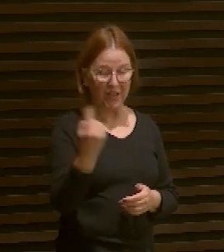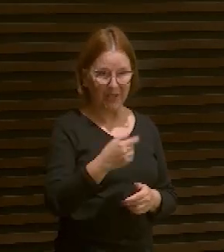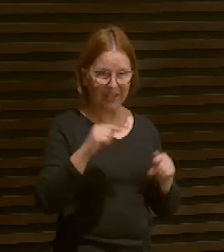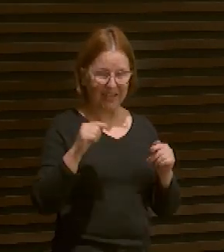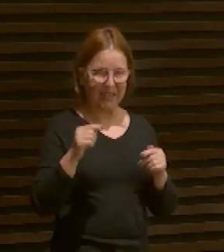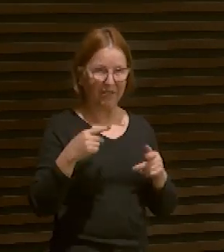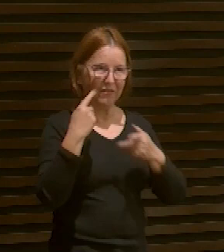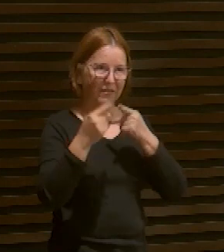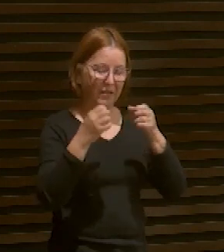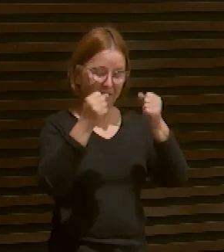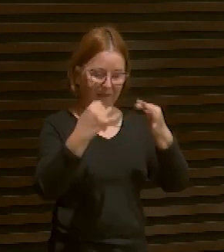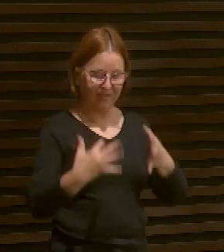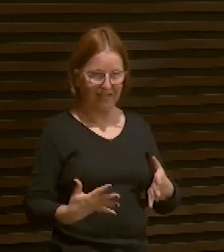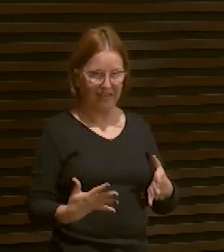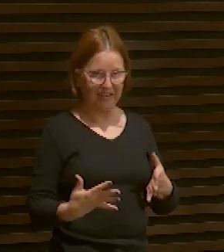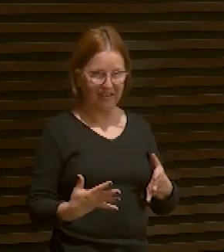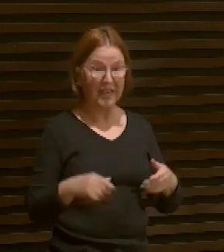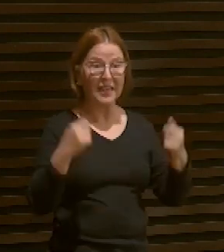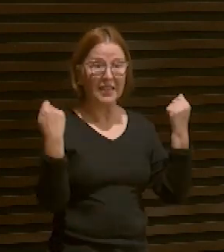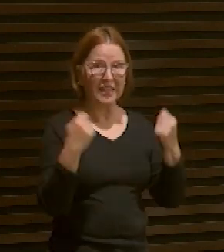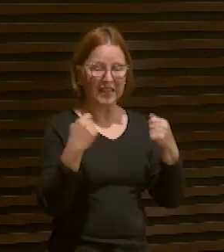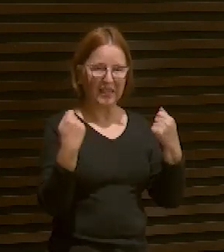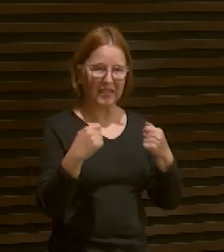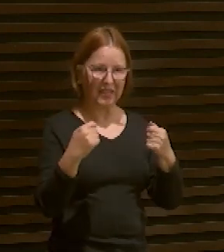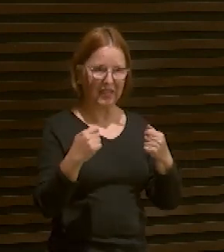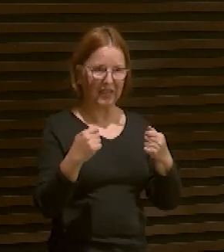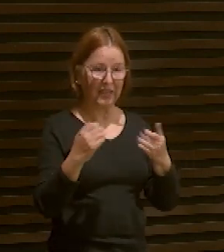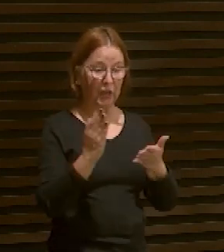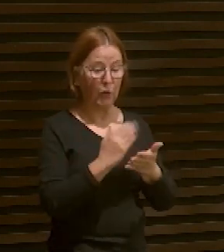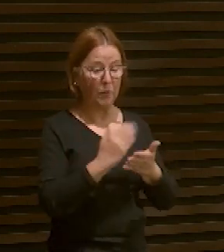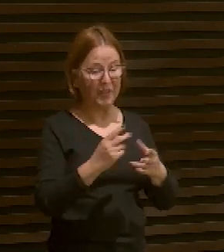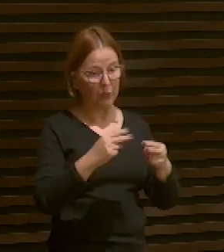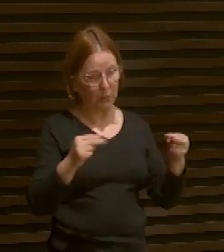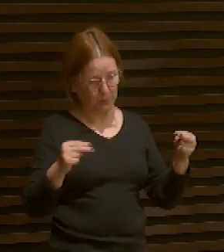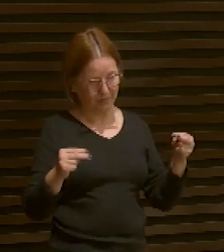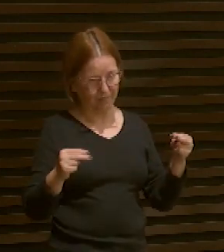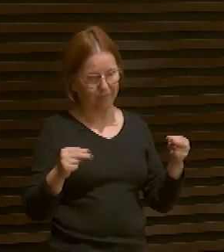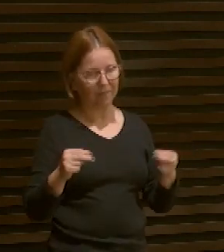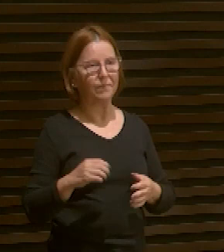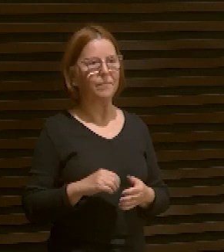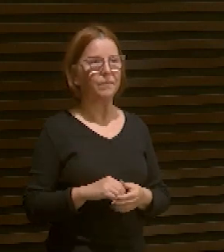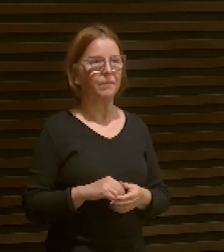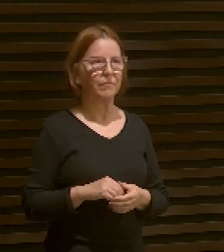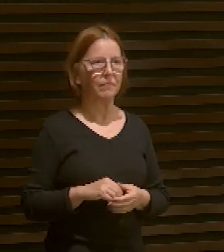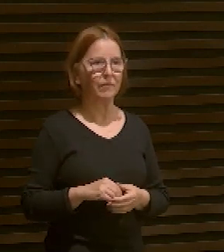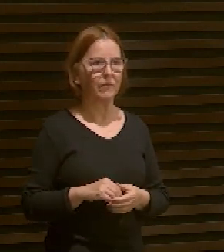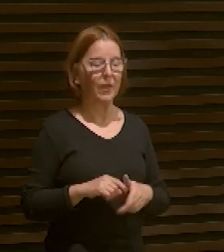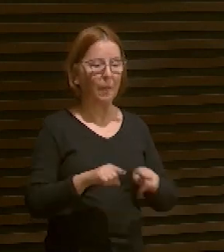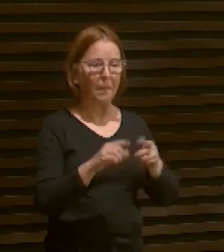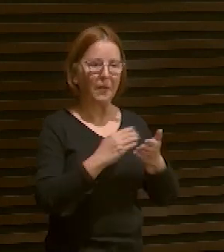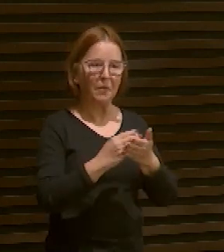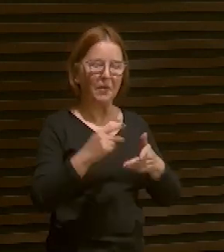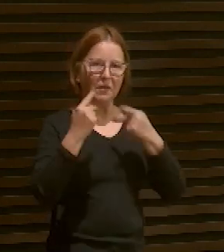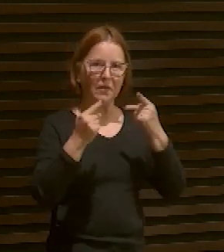a respeito de necessidade de algumas coisas pontuais. Mas ele começa